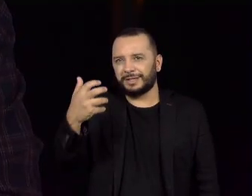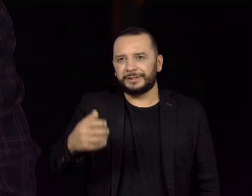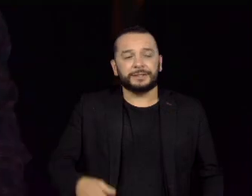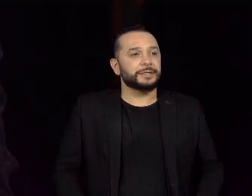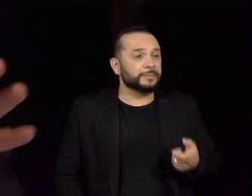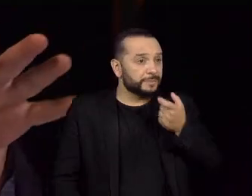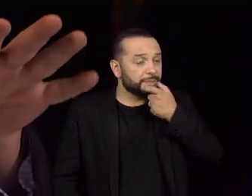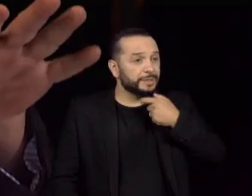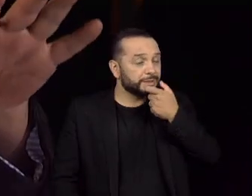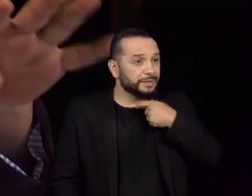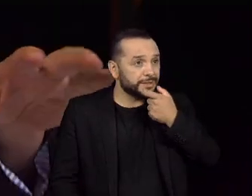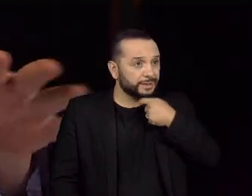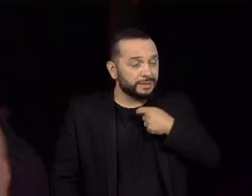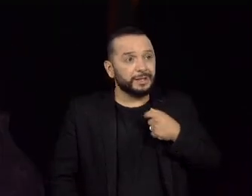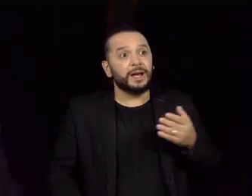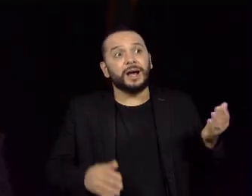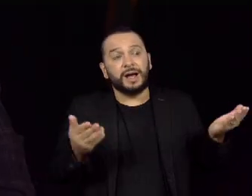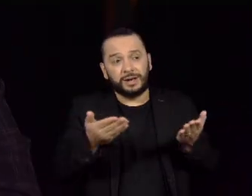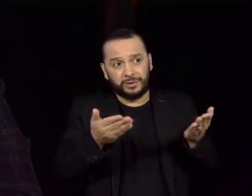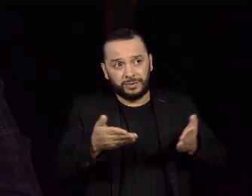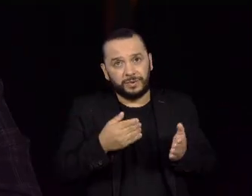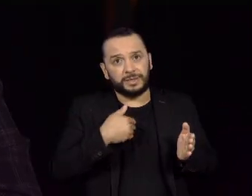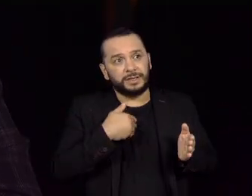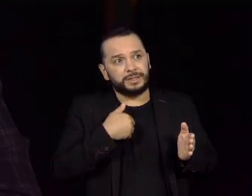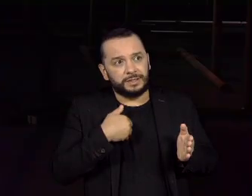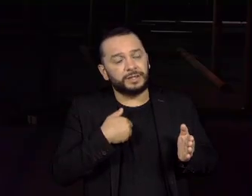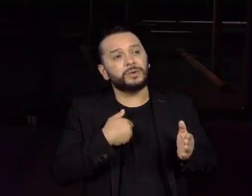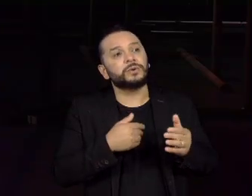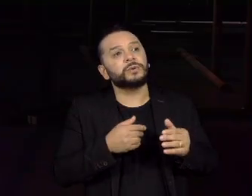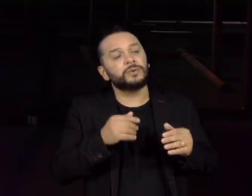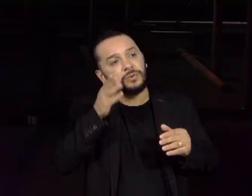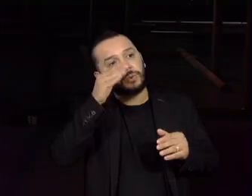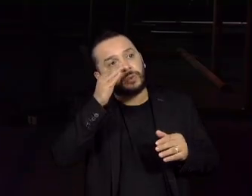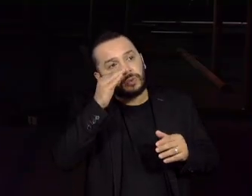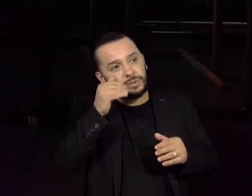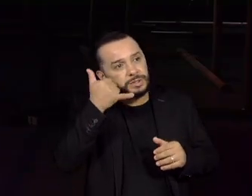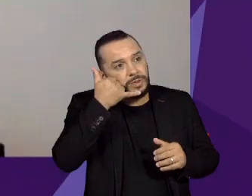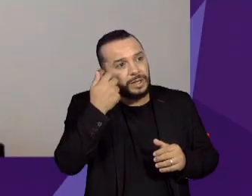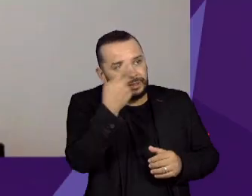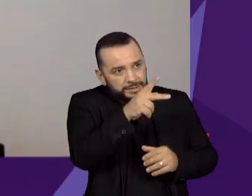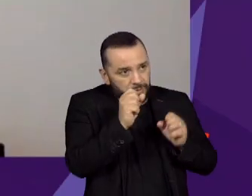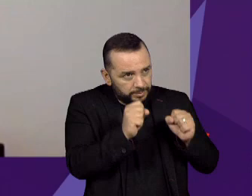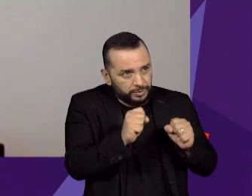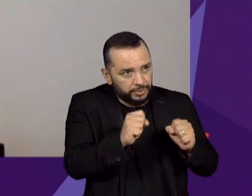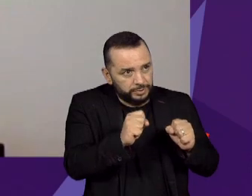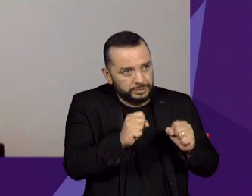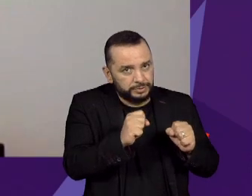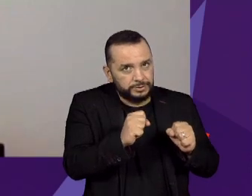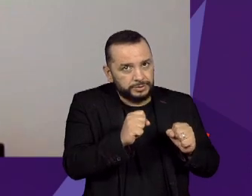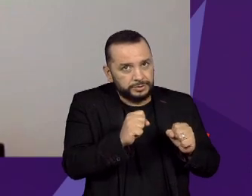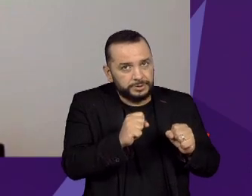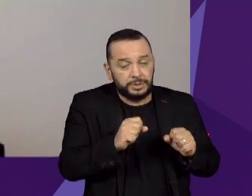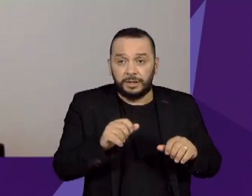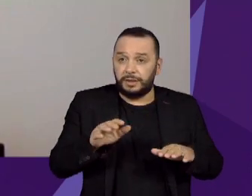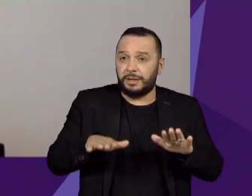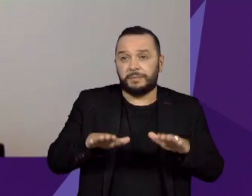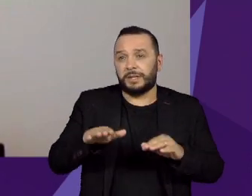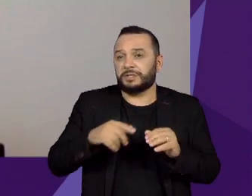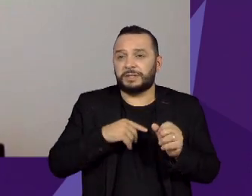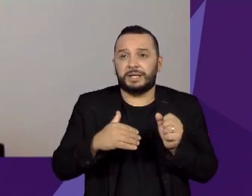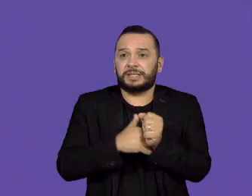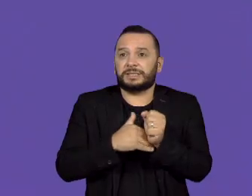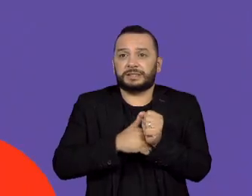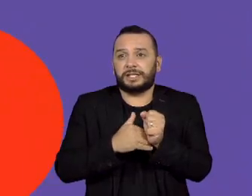muito delicada desse programa que eu vou mexer no seu celular. Pode? Depende até onde você vai. Tem senhas aí que nem